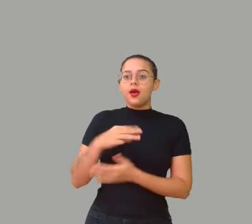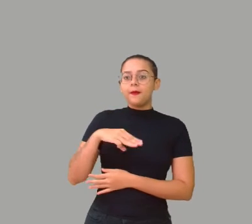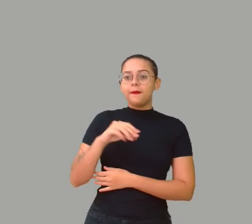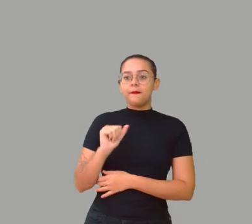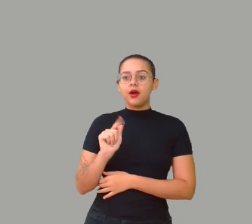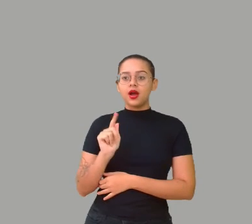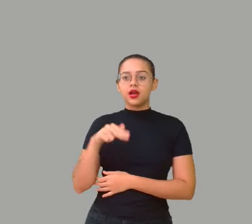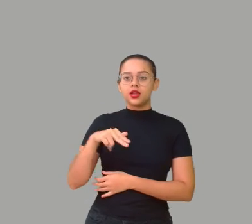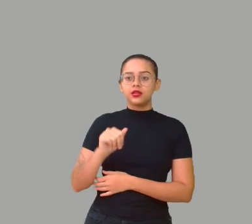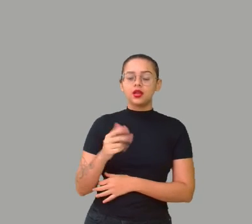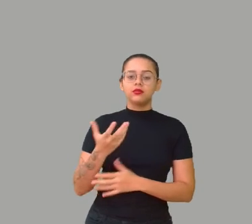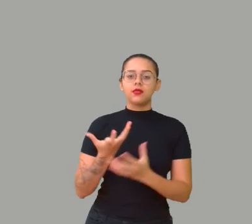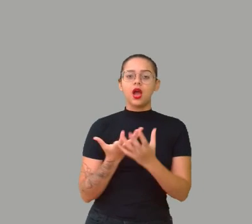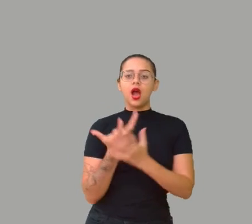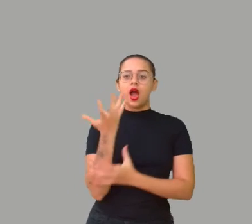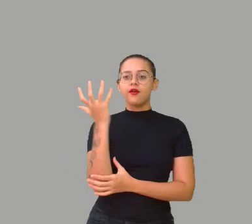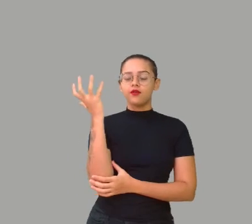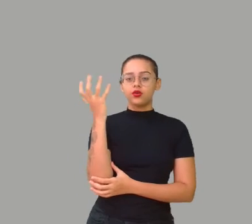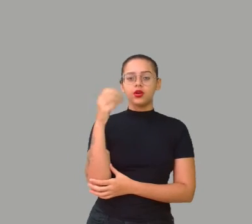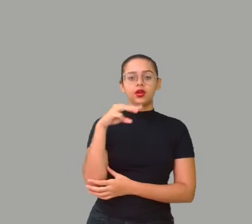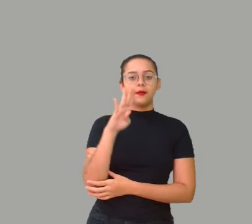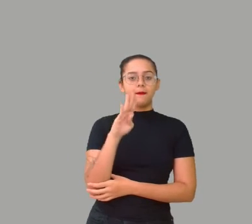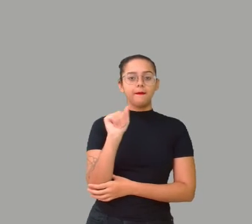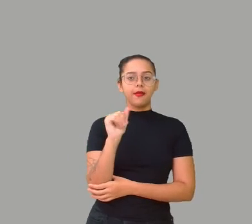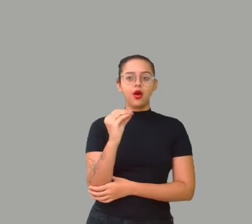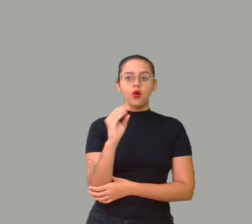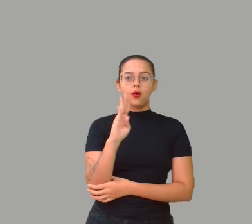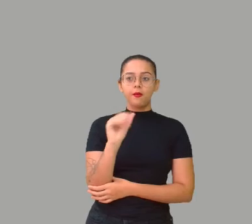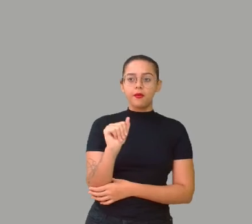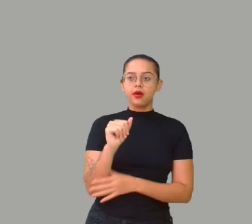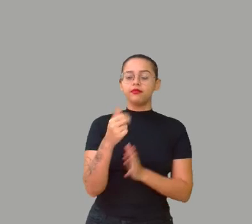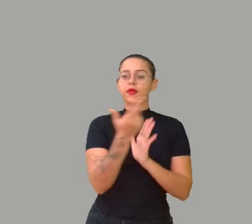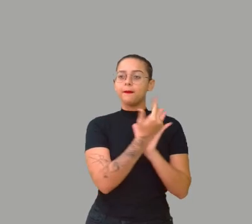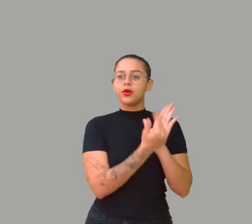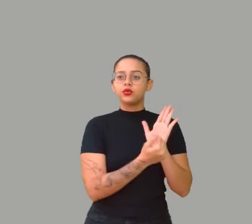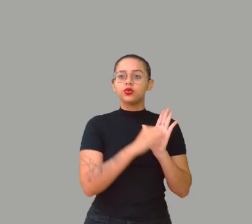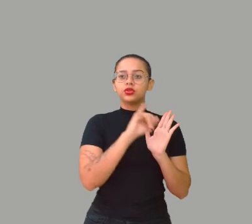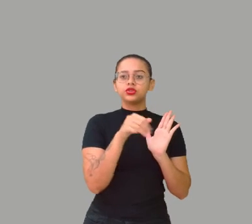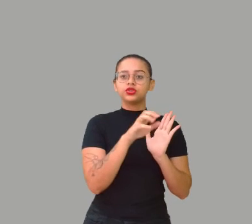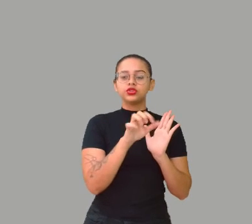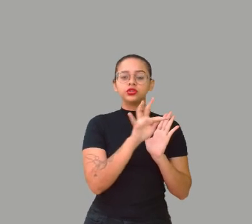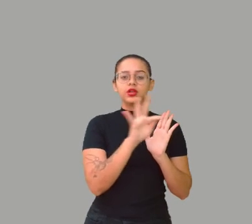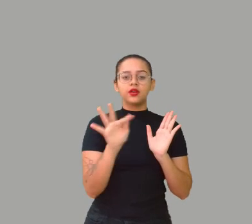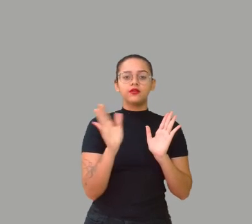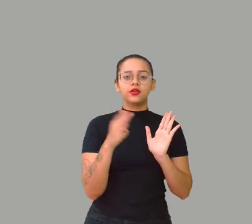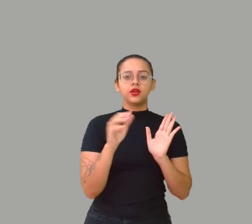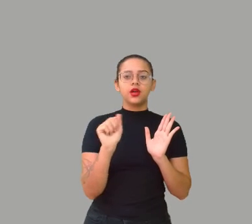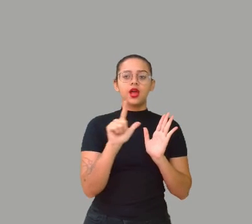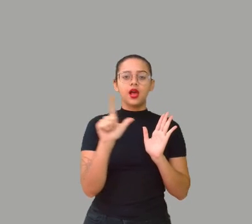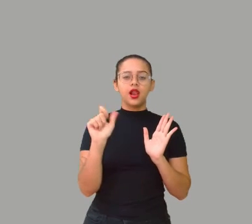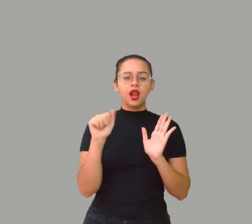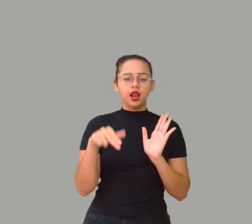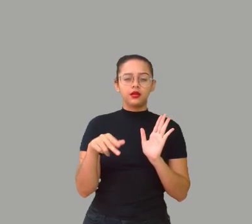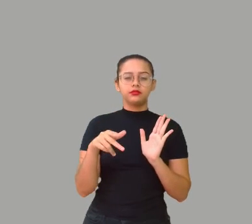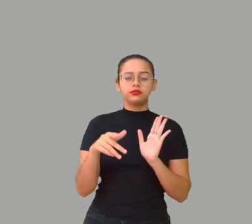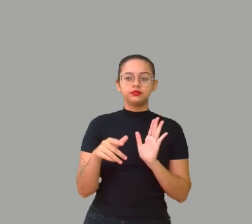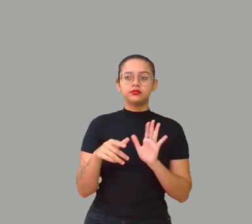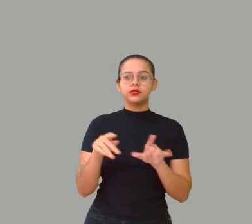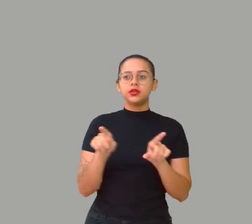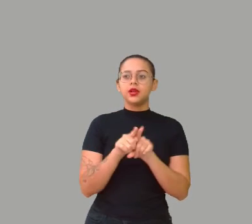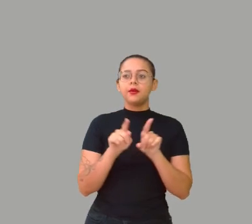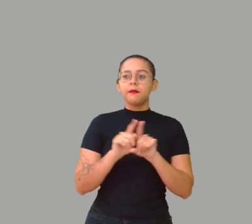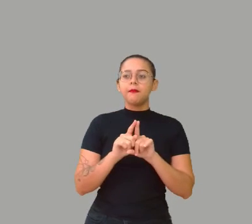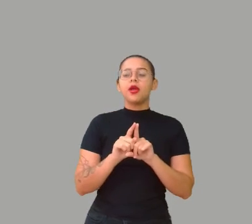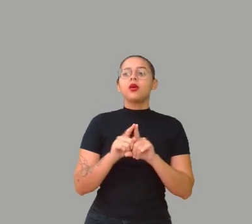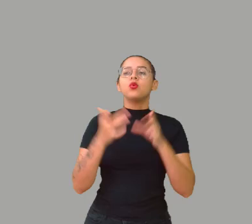sobre isso aí, o baobá, né? Aí no meio a pintura do Jeff Allen, né? Aquele artista que a gente entrevistou, ali o teatro,